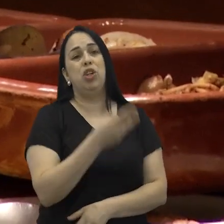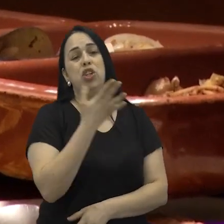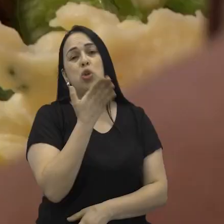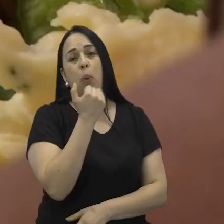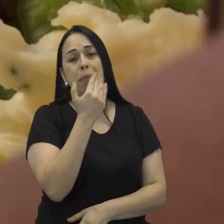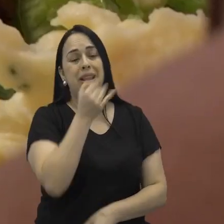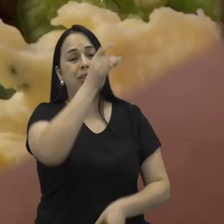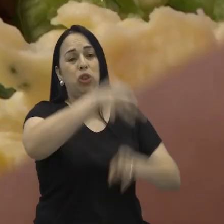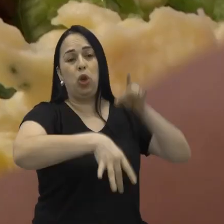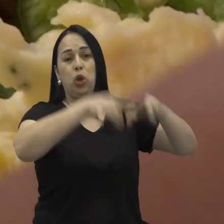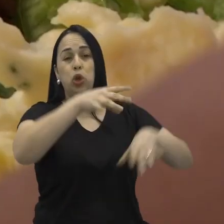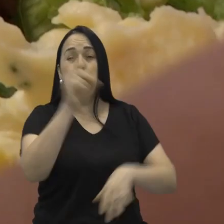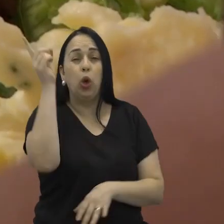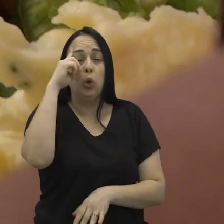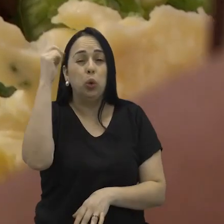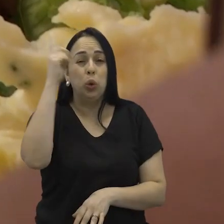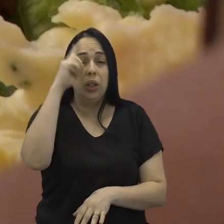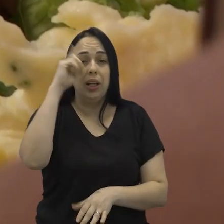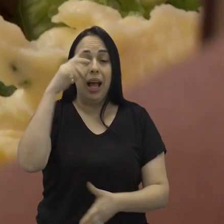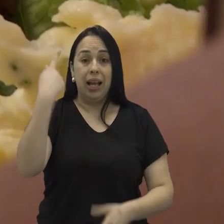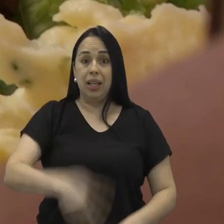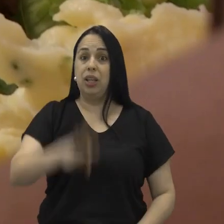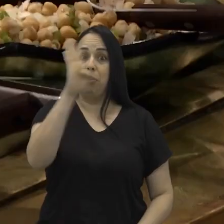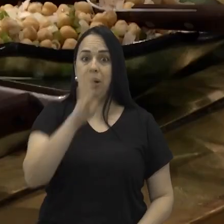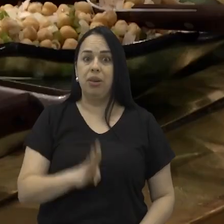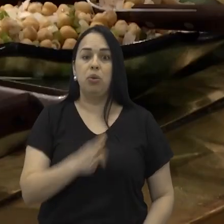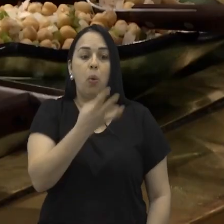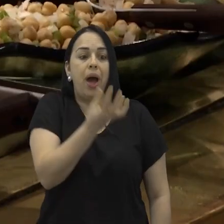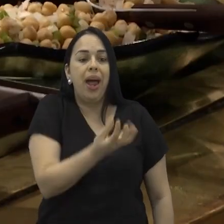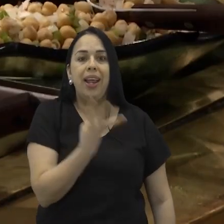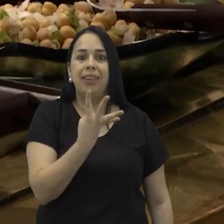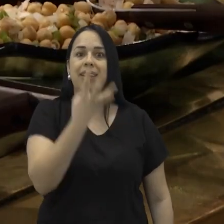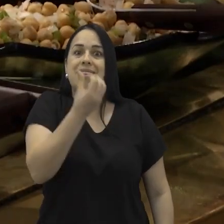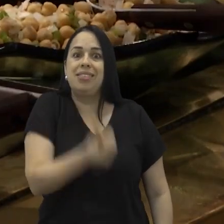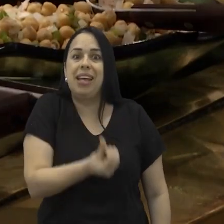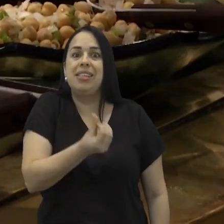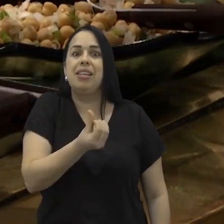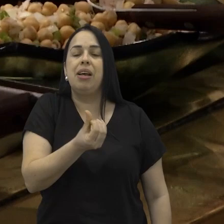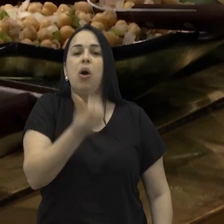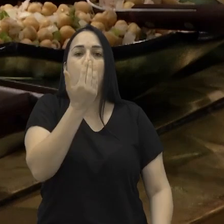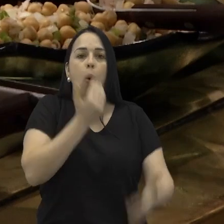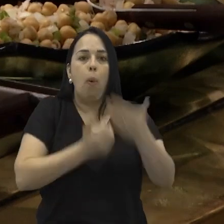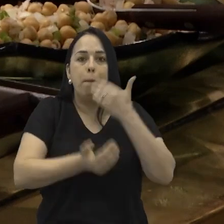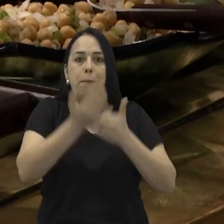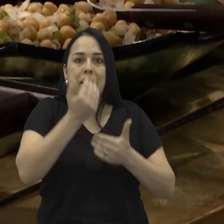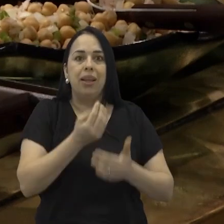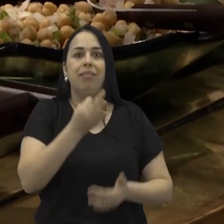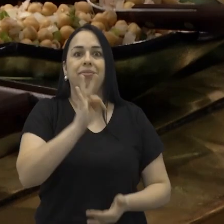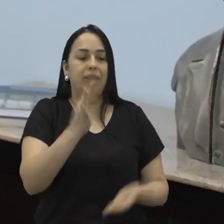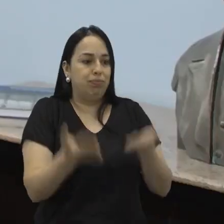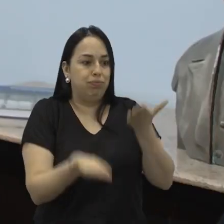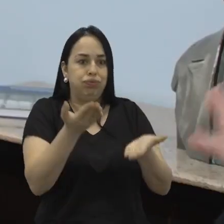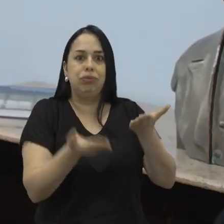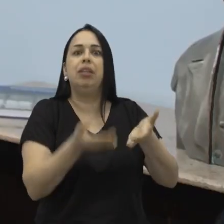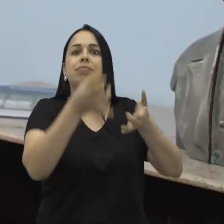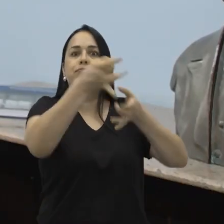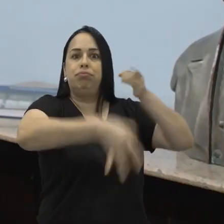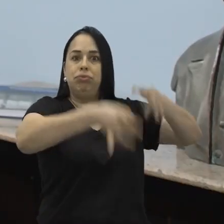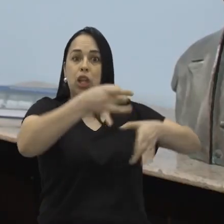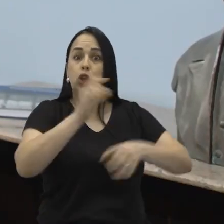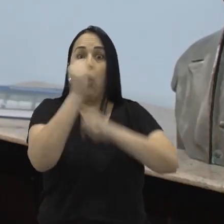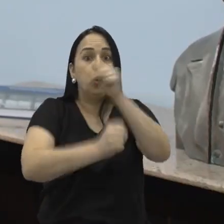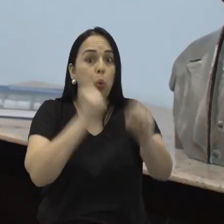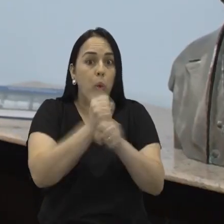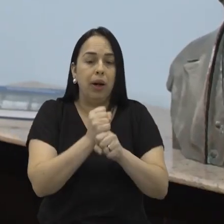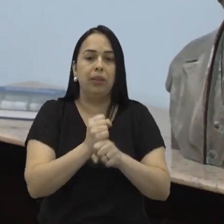dias. No Brasil, esse número representa cerca de 46 milhões de alimentos perdidos todos os anos. Segundo essa